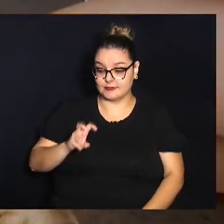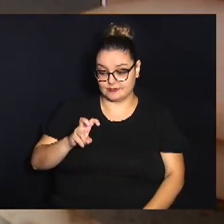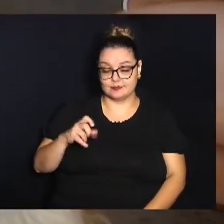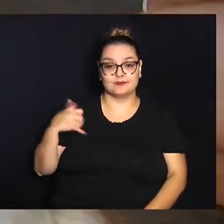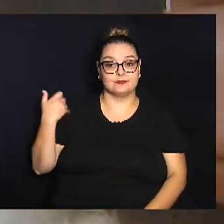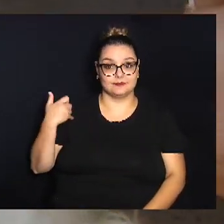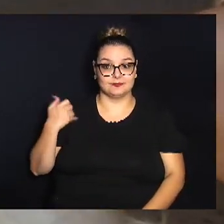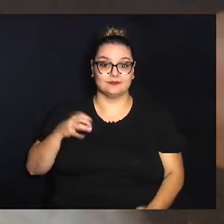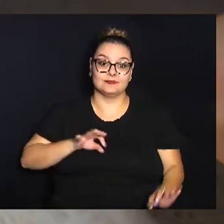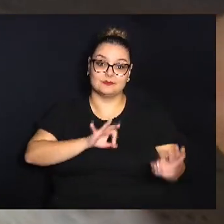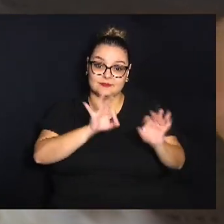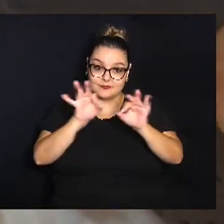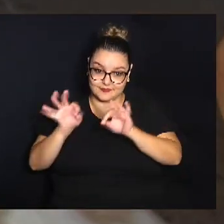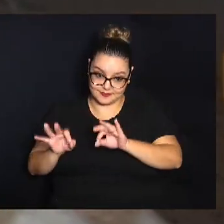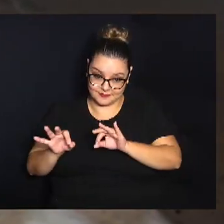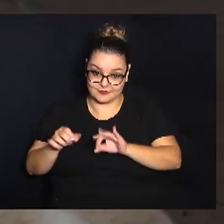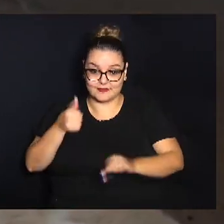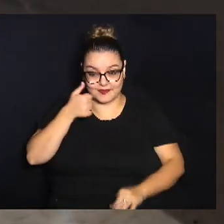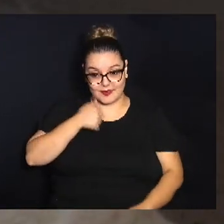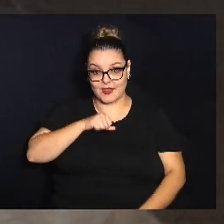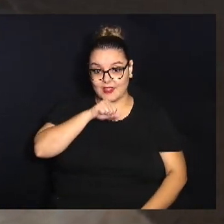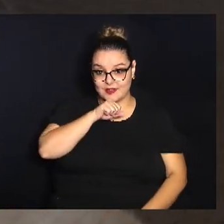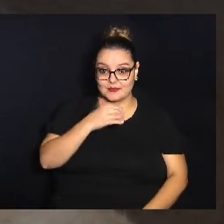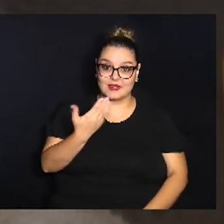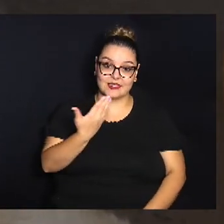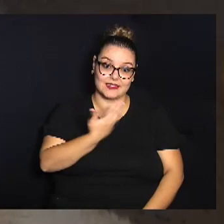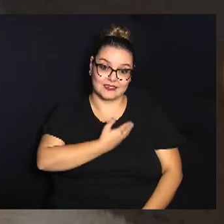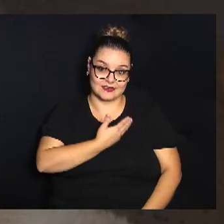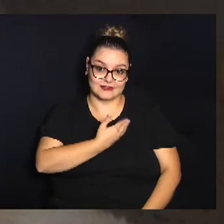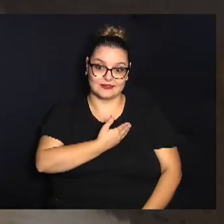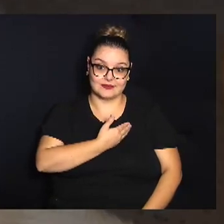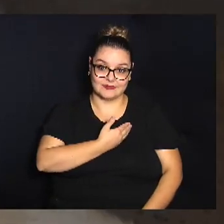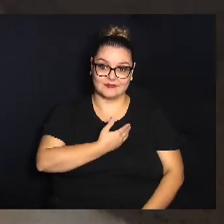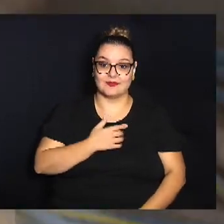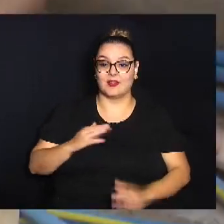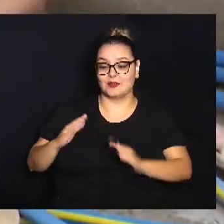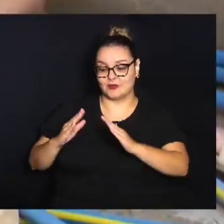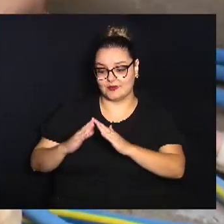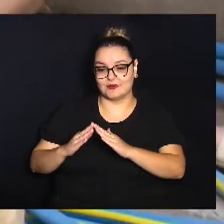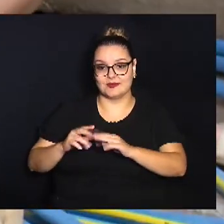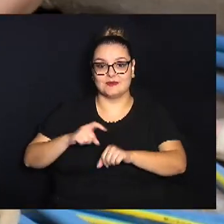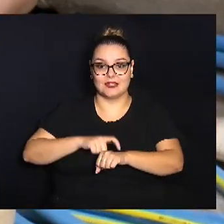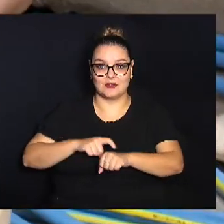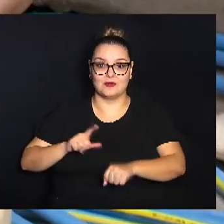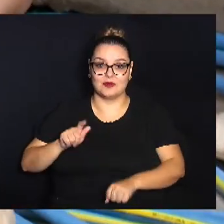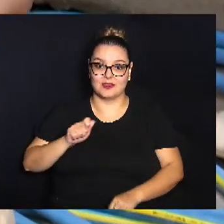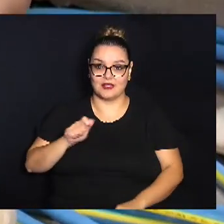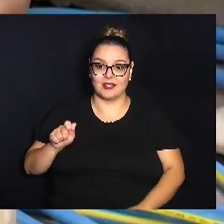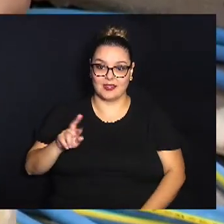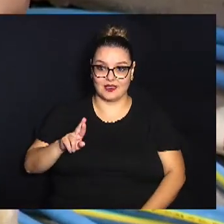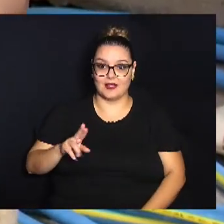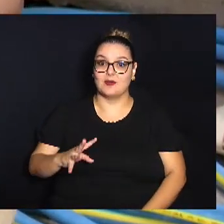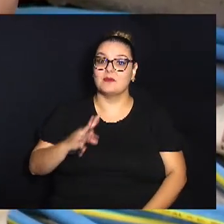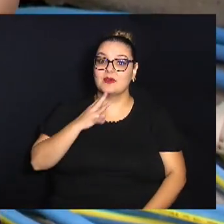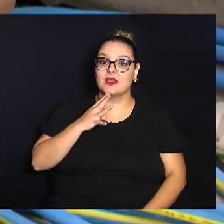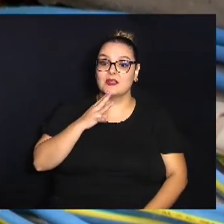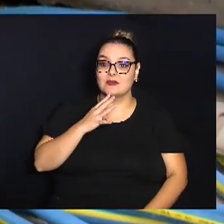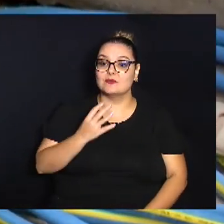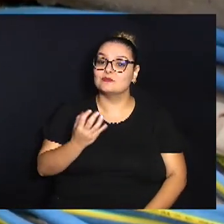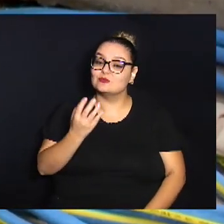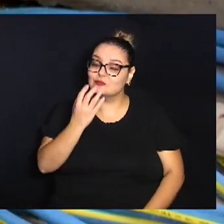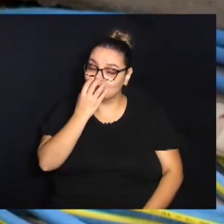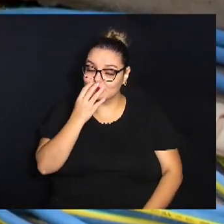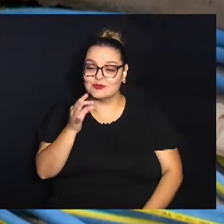veio acompanhada de sua mãe e sua amiga até um dos lares do GAAR para conhecer uma cadelinha